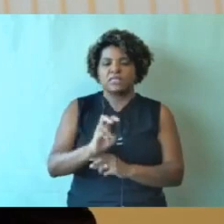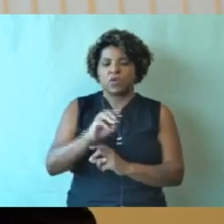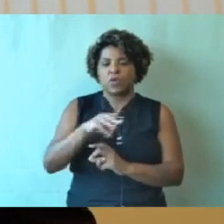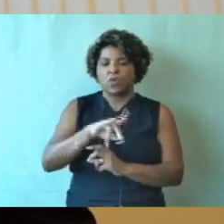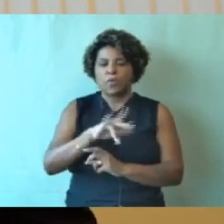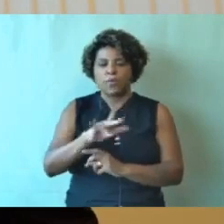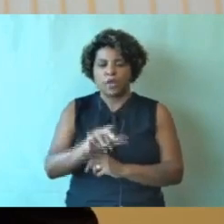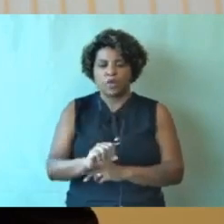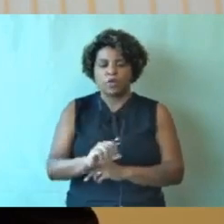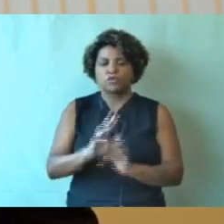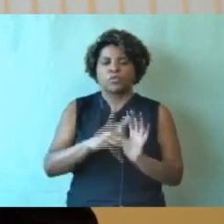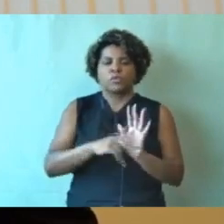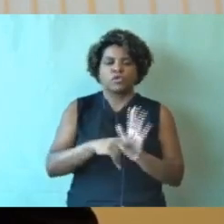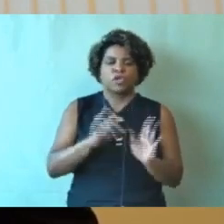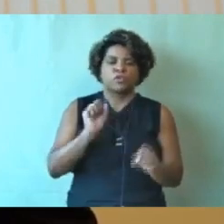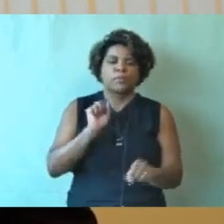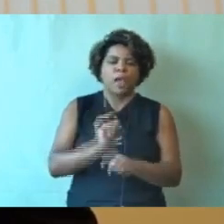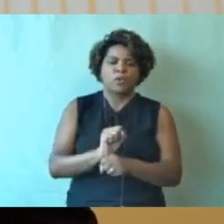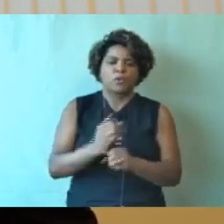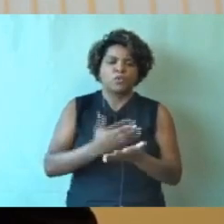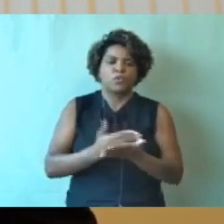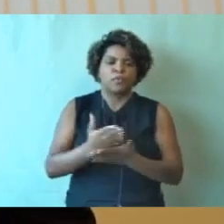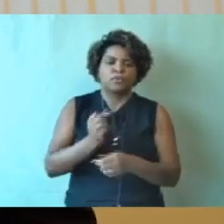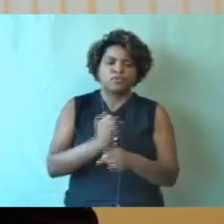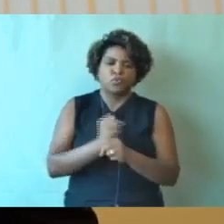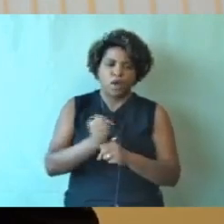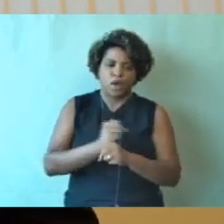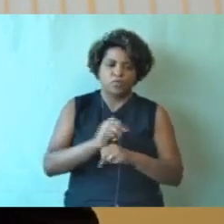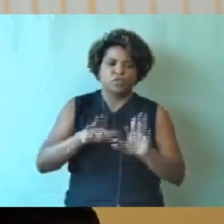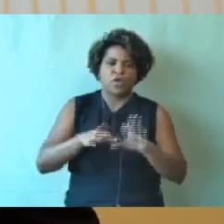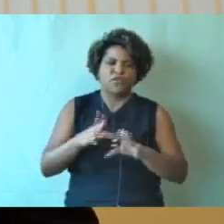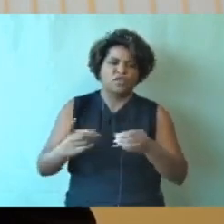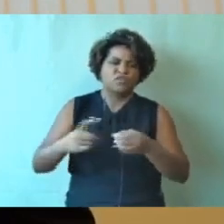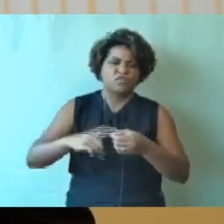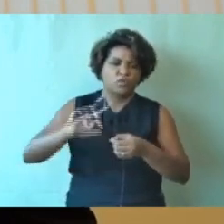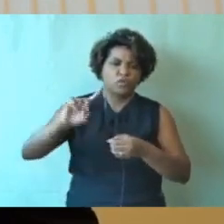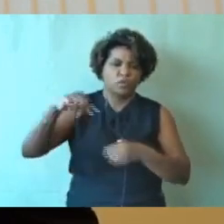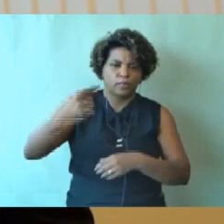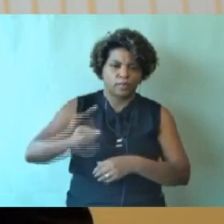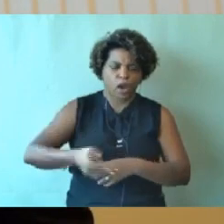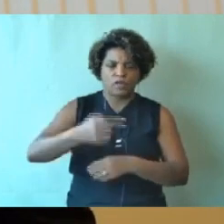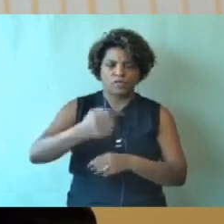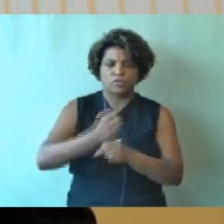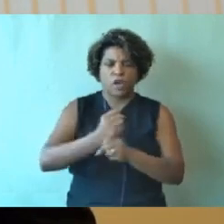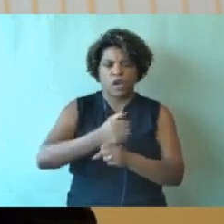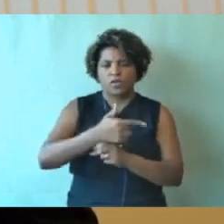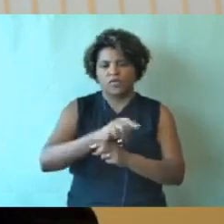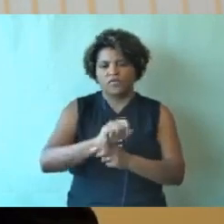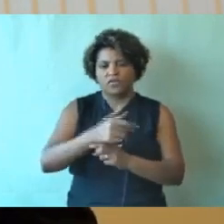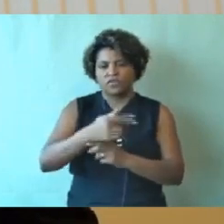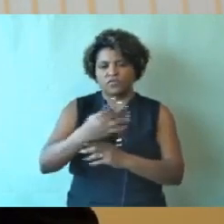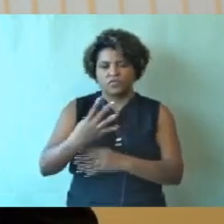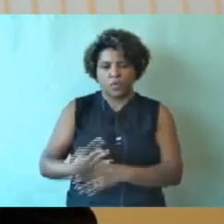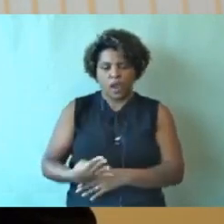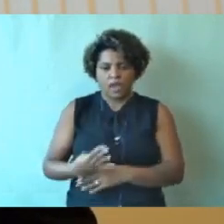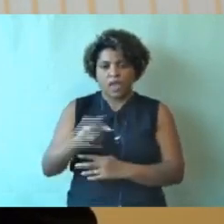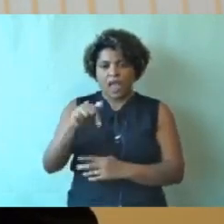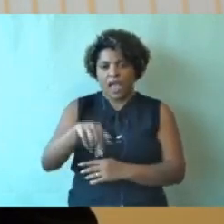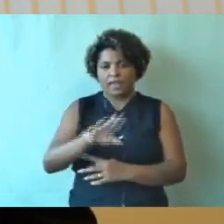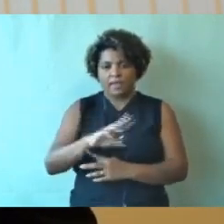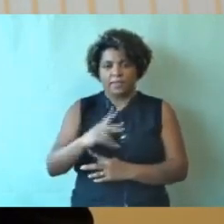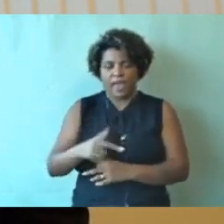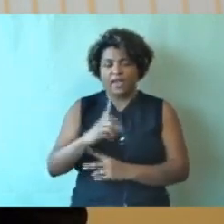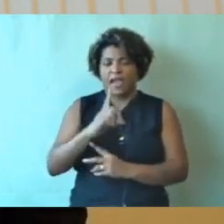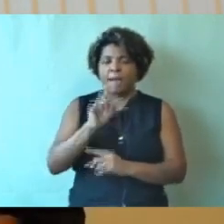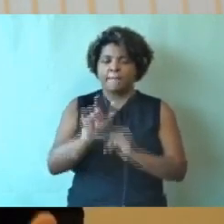no início do ano que vem. É da maior importância. Aqui em Belo Horizonte, só de idoso que passa na catraca, tem uns que passam